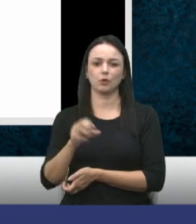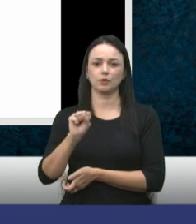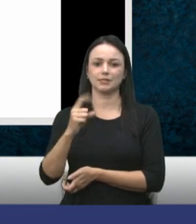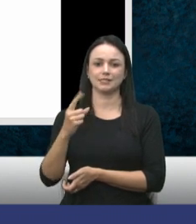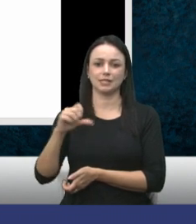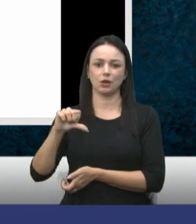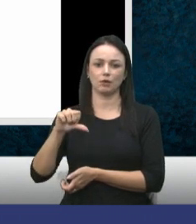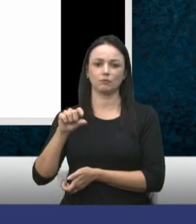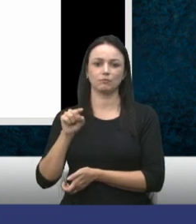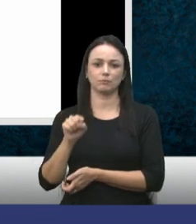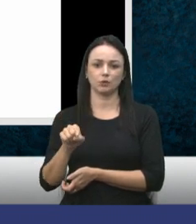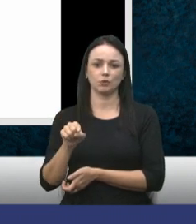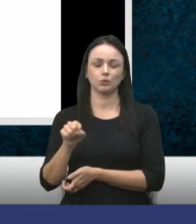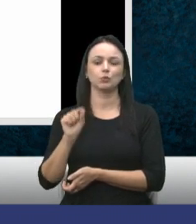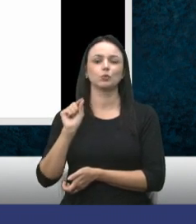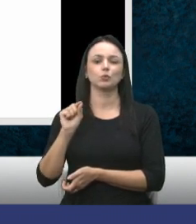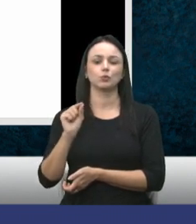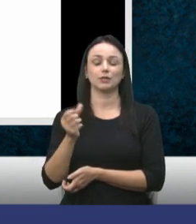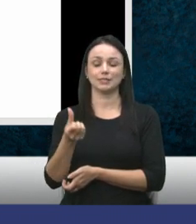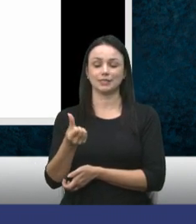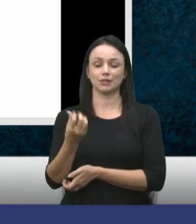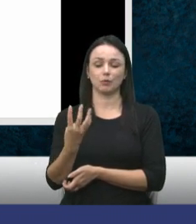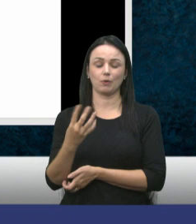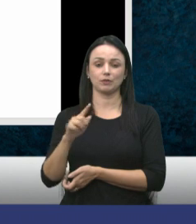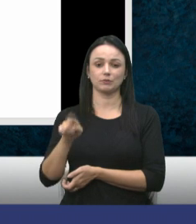24.819.000, que corresponde a